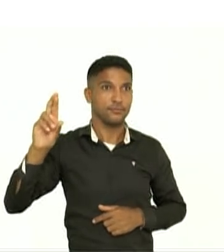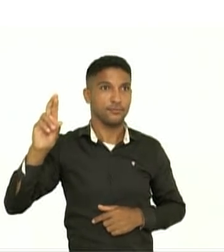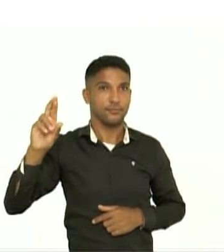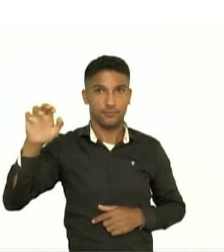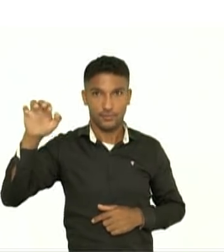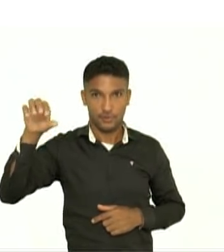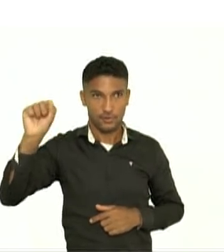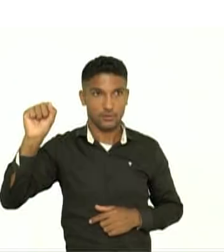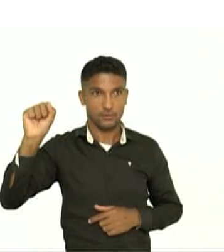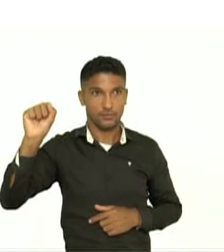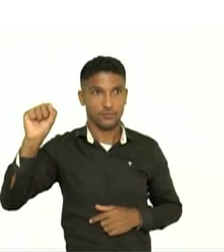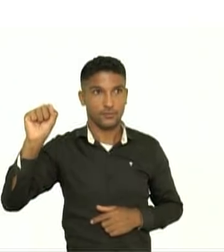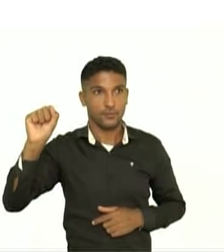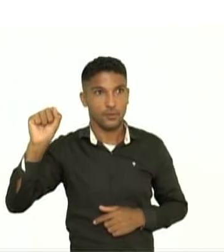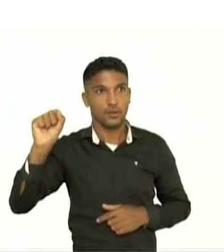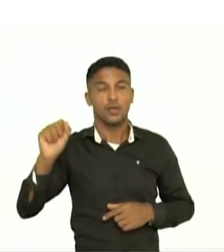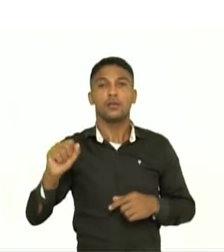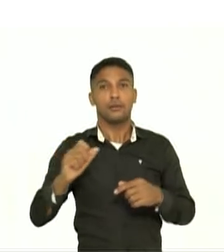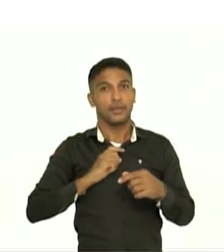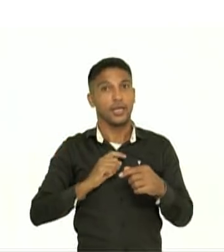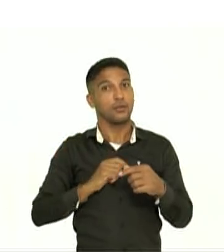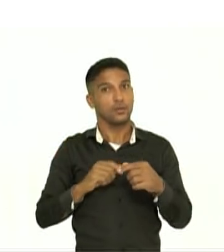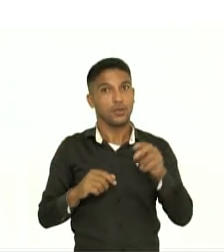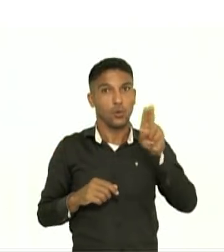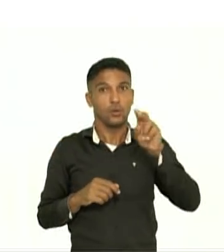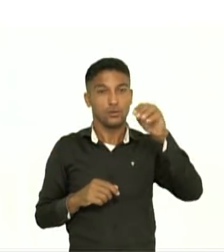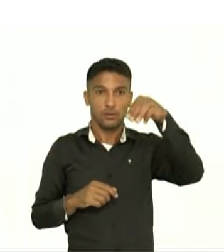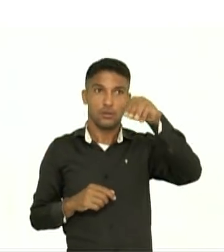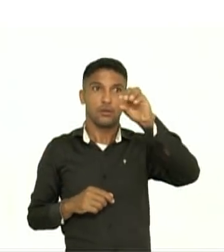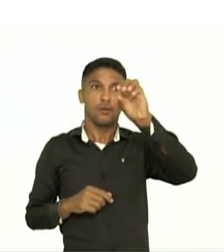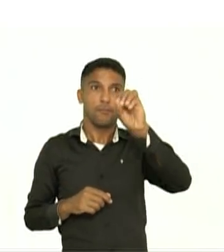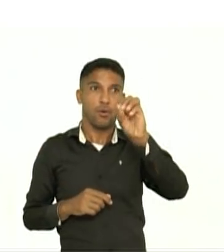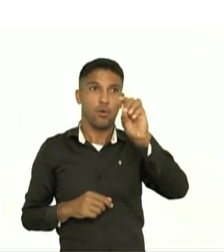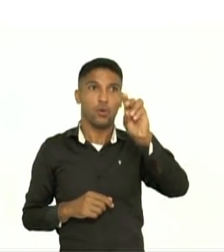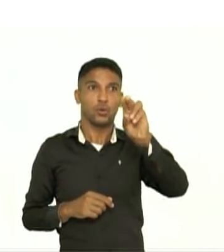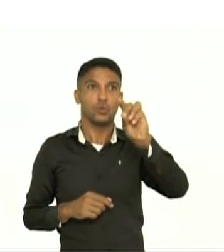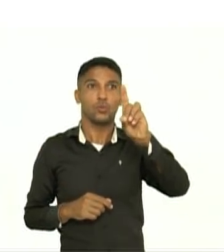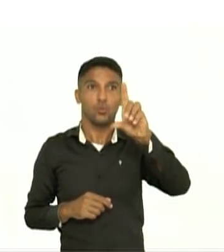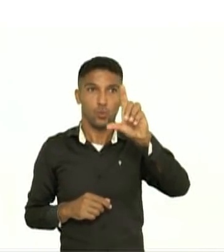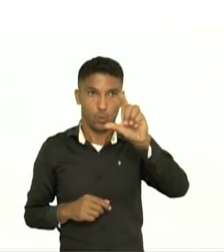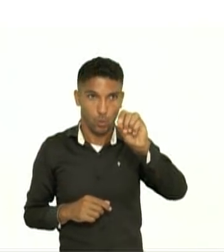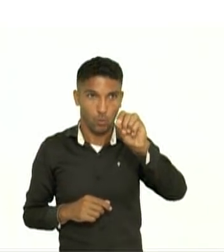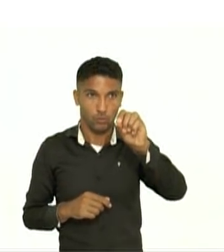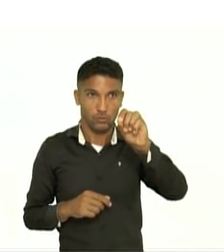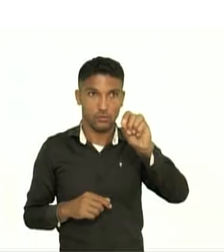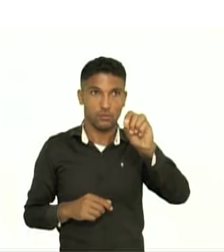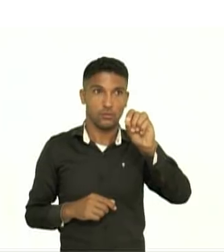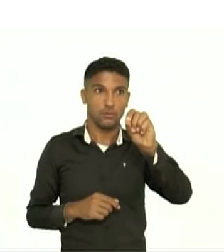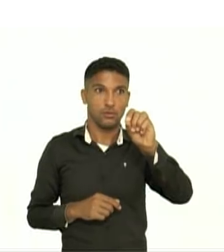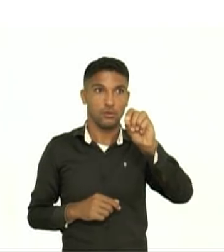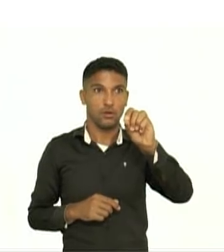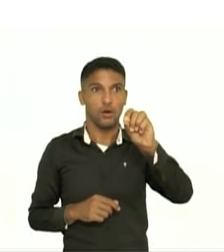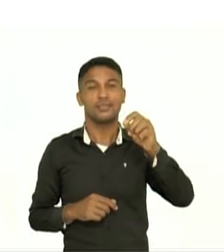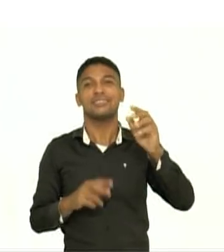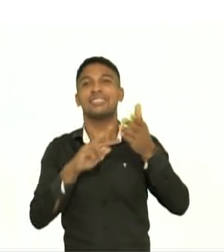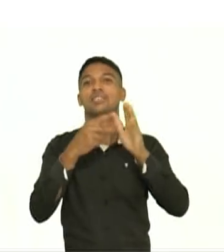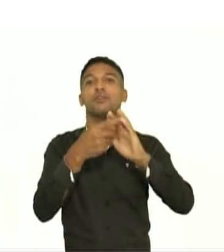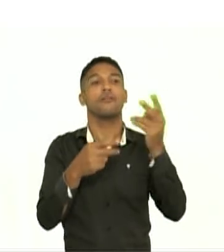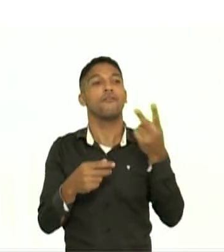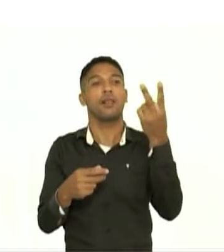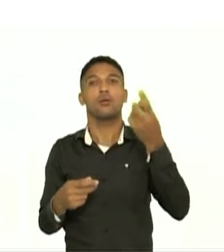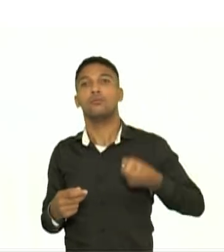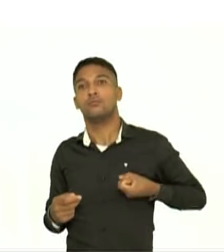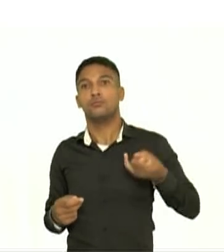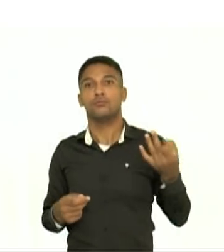pelo módulo, ou seja, a sua intensidade, o valor, né, e a unidade de medida. Então, nós temos alguns exemplos de grandezas físicas